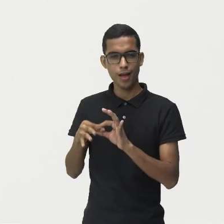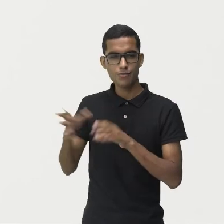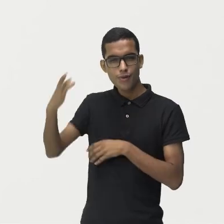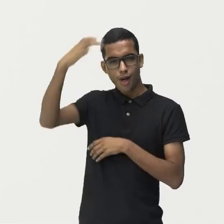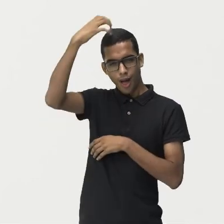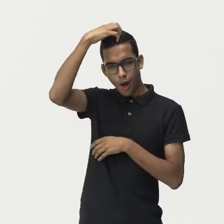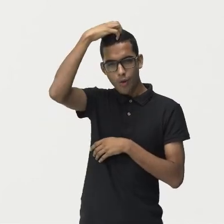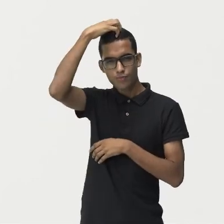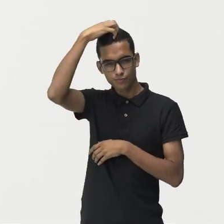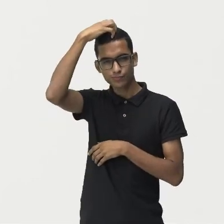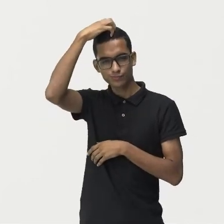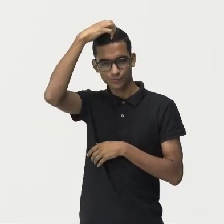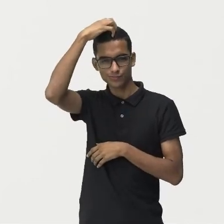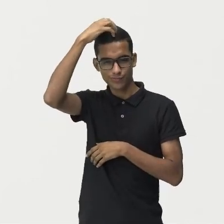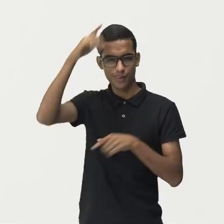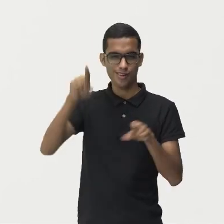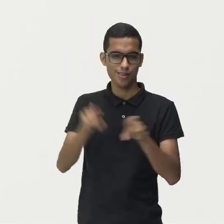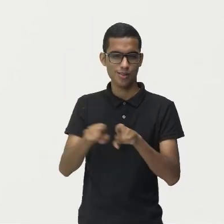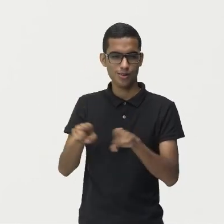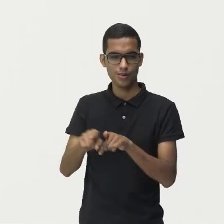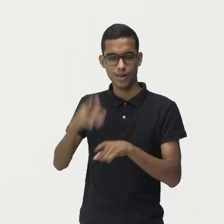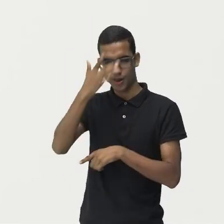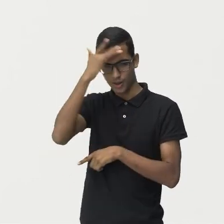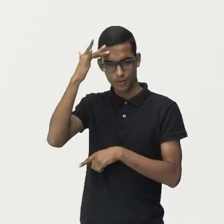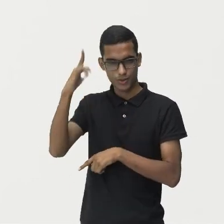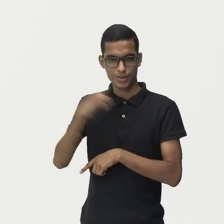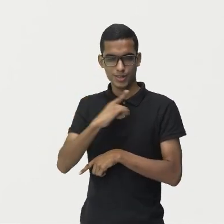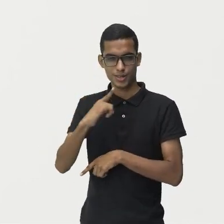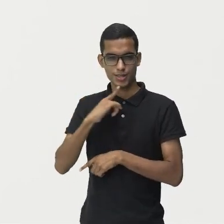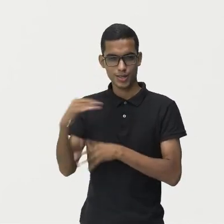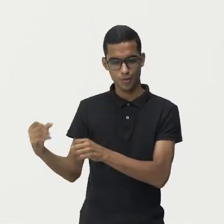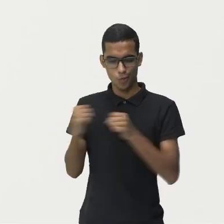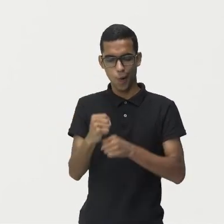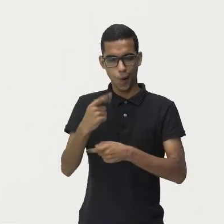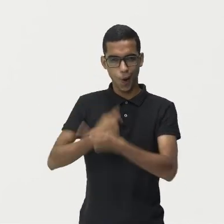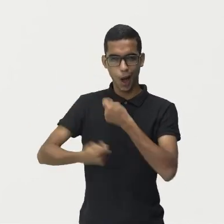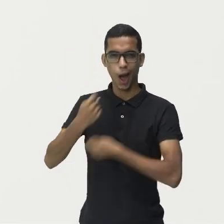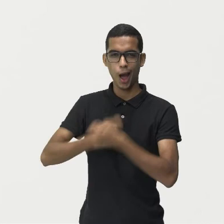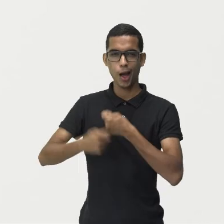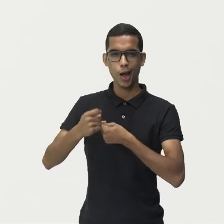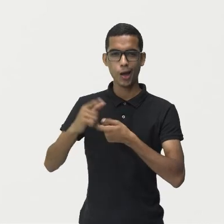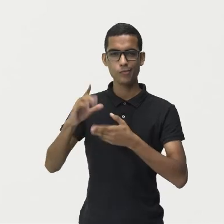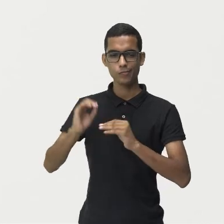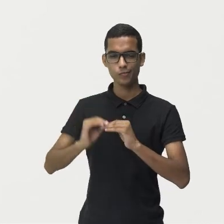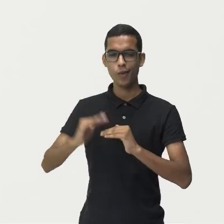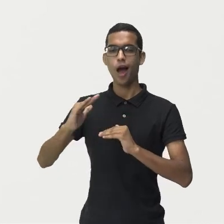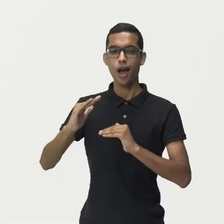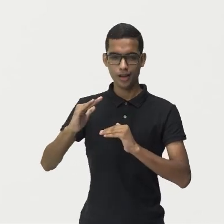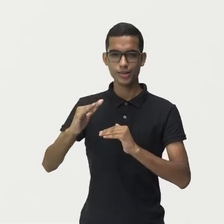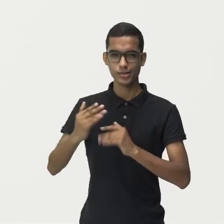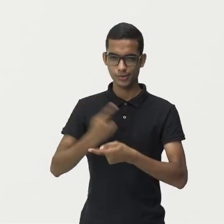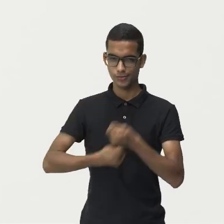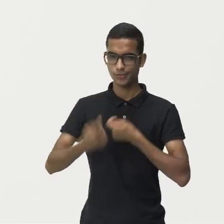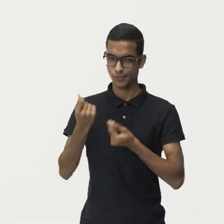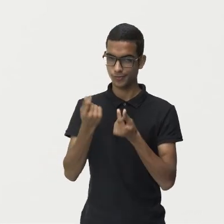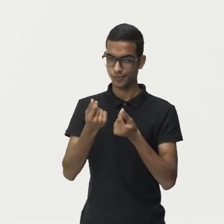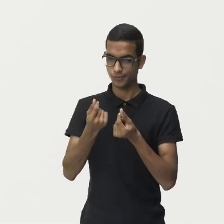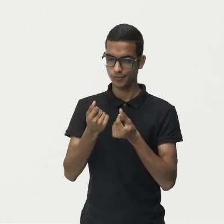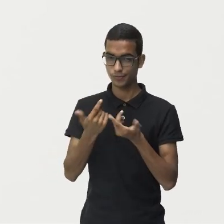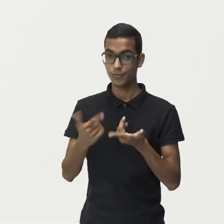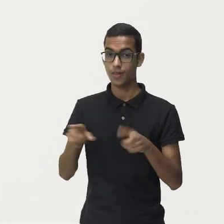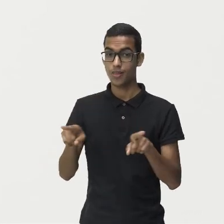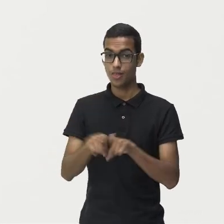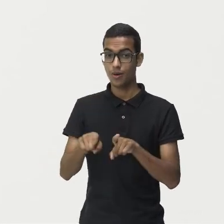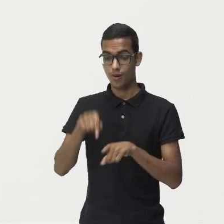alta burguesia, eram as pessoas que tinham um poder econômico maior. Então, eles eram quem estavam